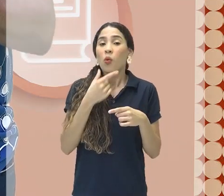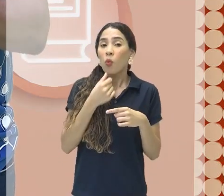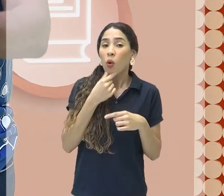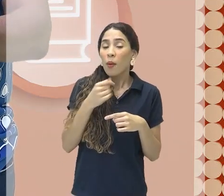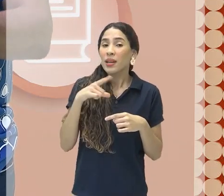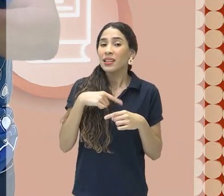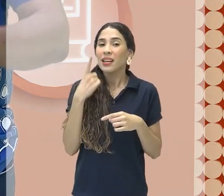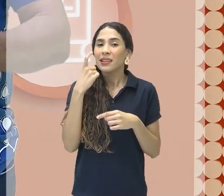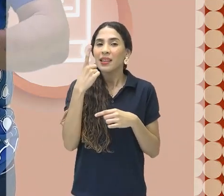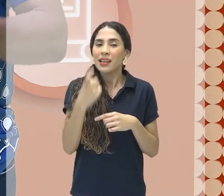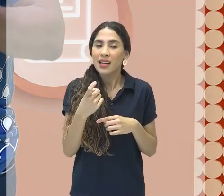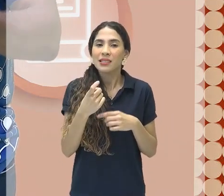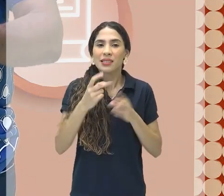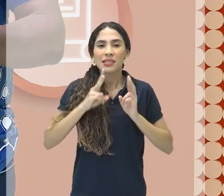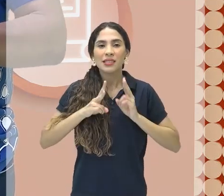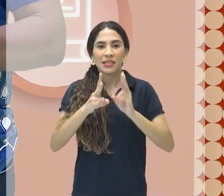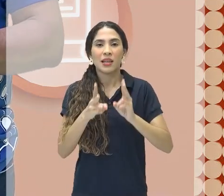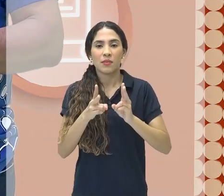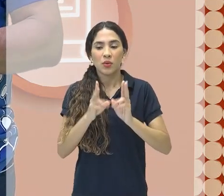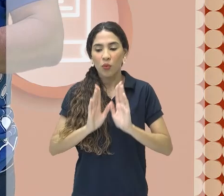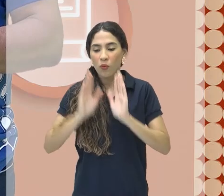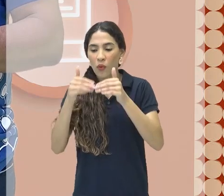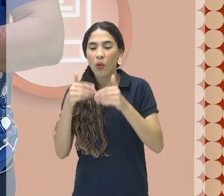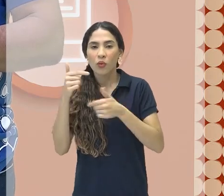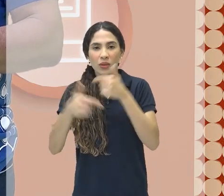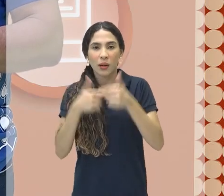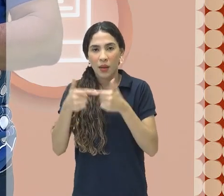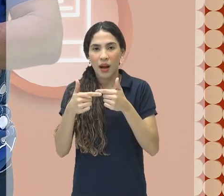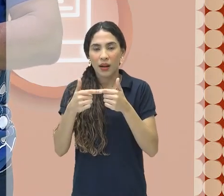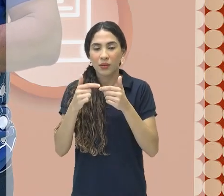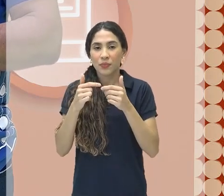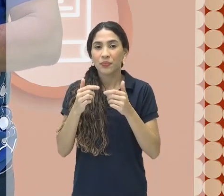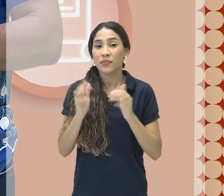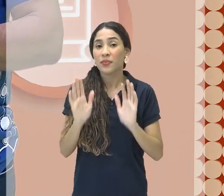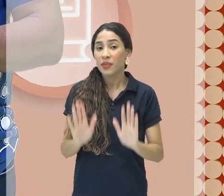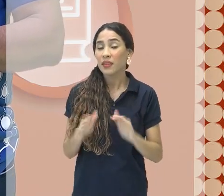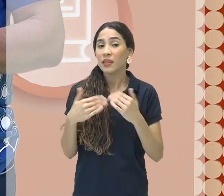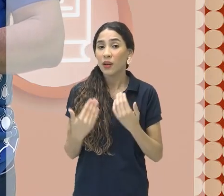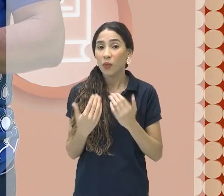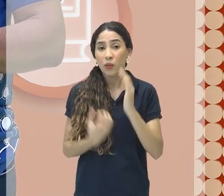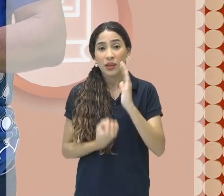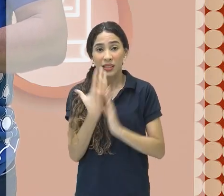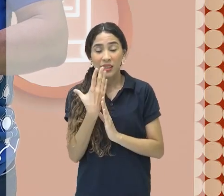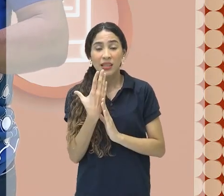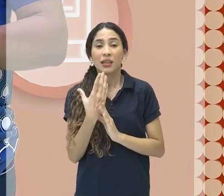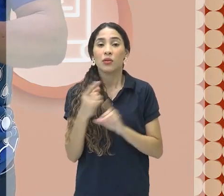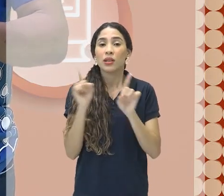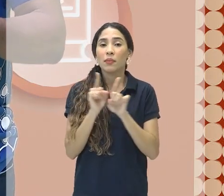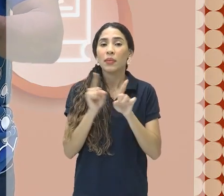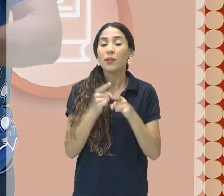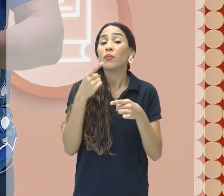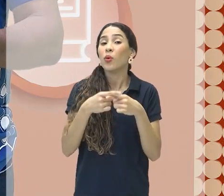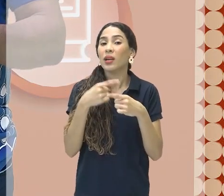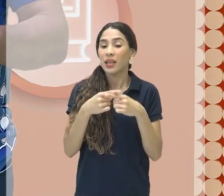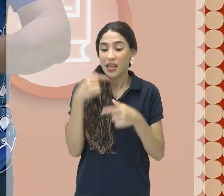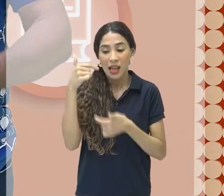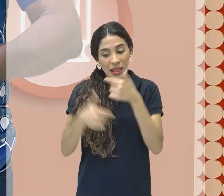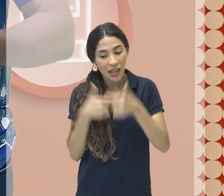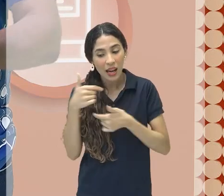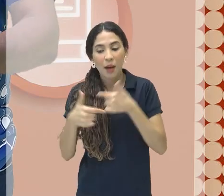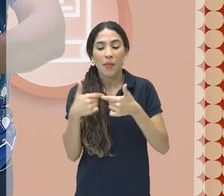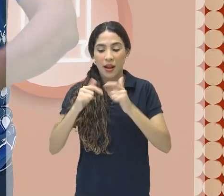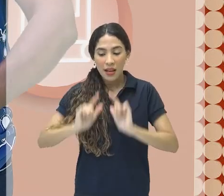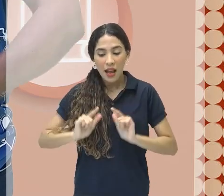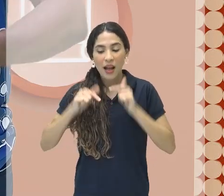busca sempre essa criação para o mundo do trabalho. Né? Então, ele está criando, porque ele trabalha, ele está